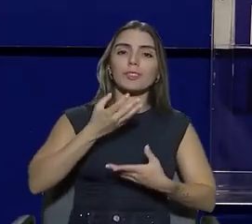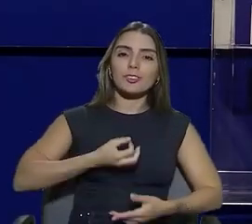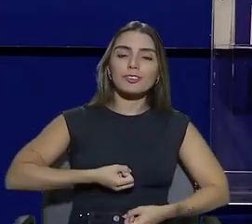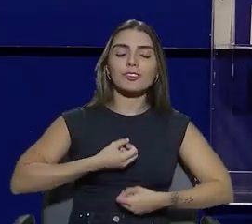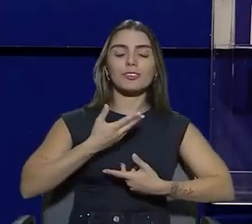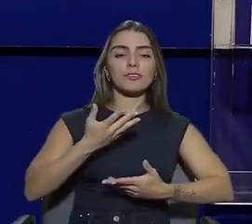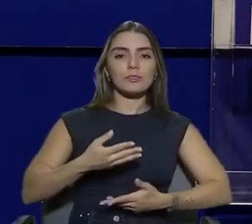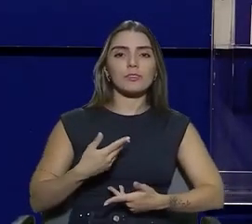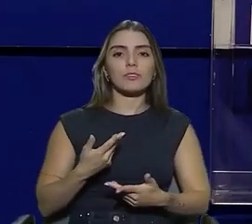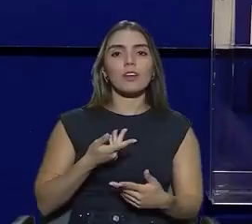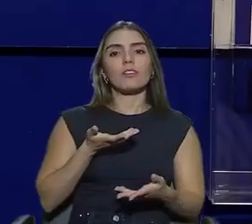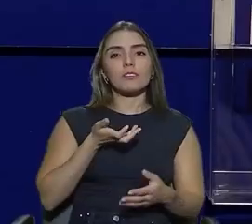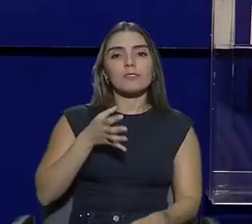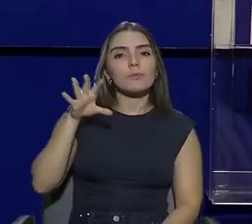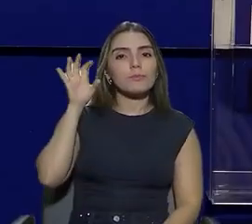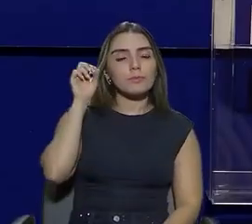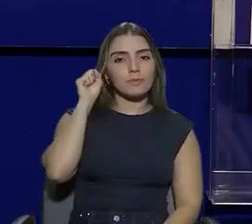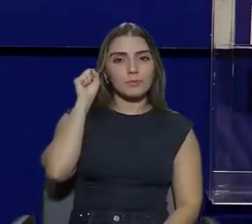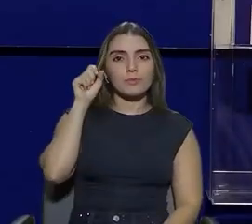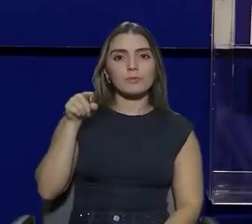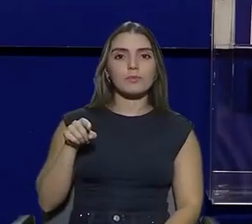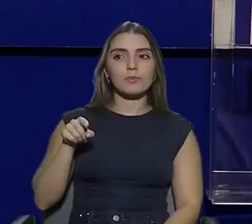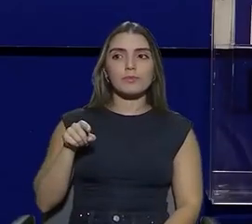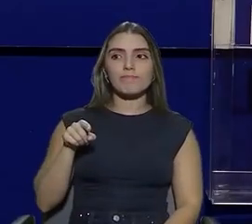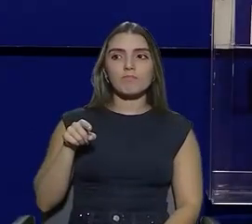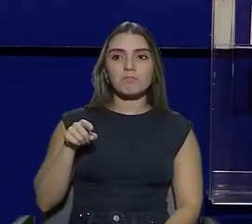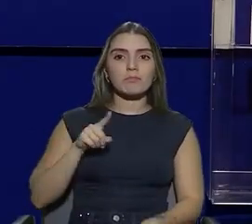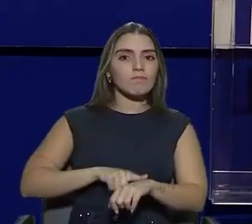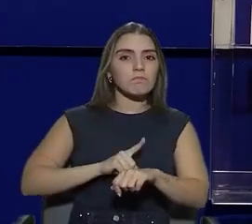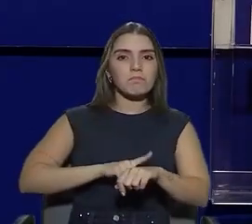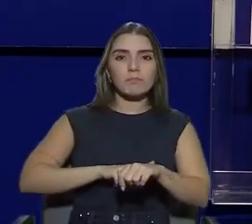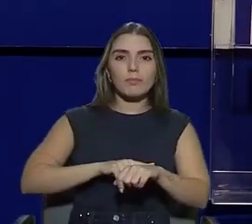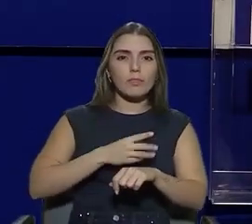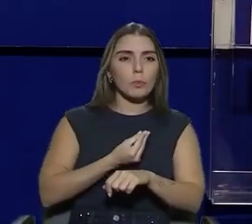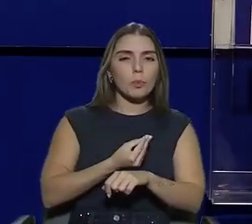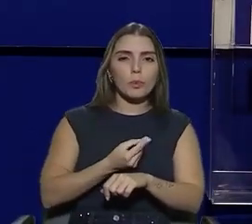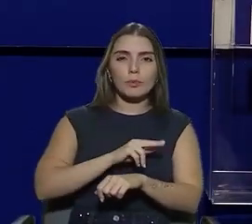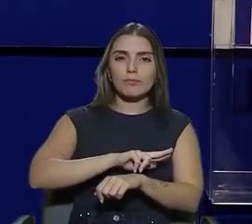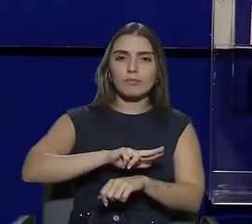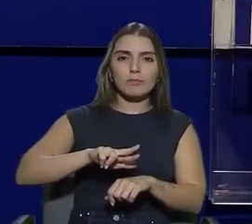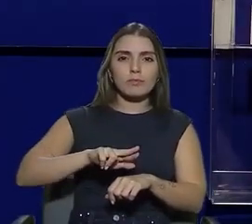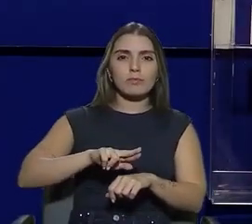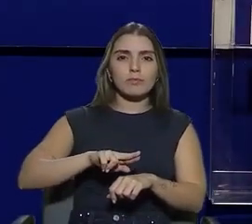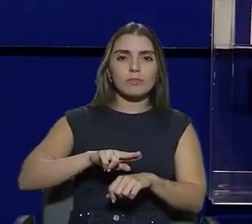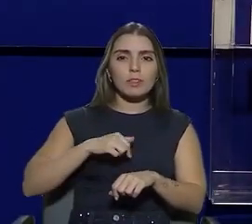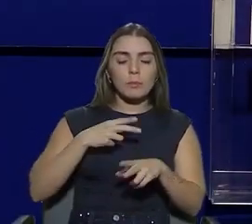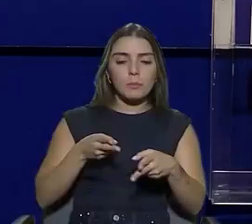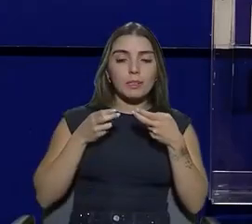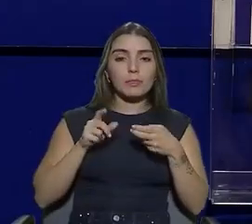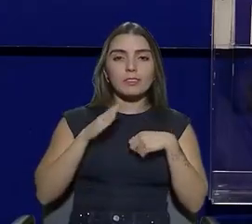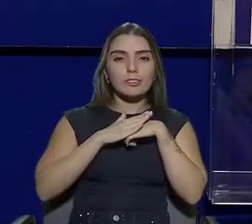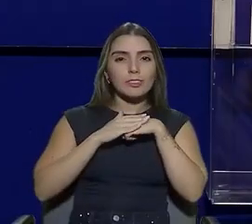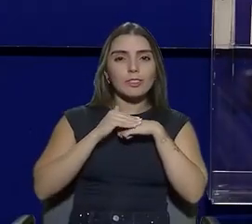ouvir um pouco também de vários momentos assim que eu percebo de como você é generoso em citar